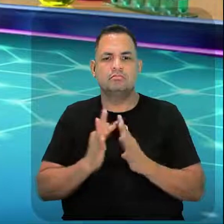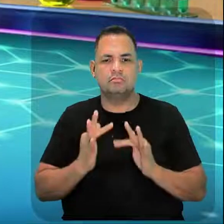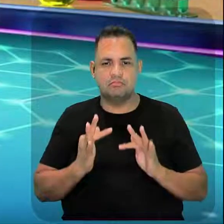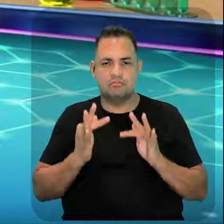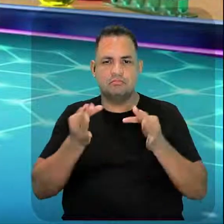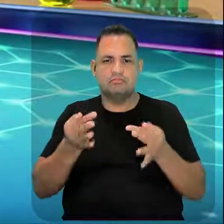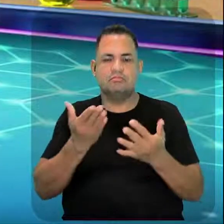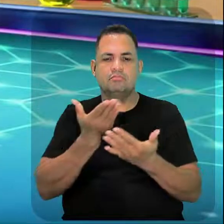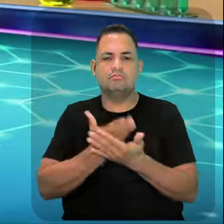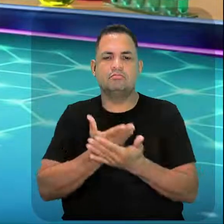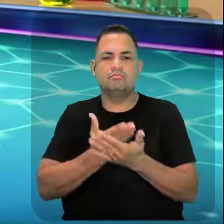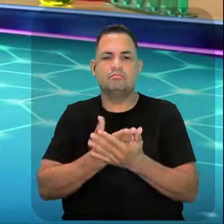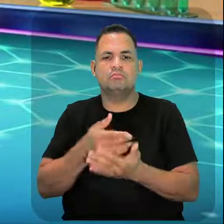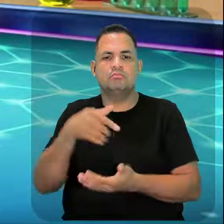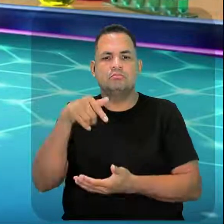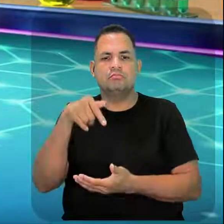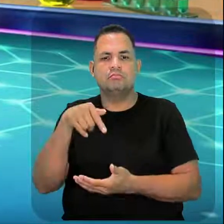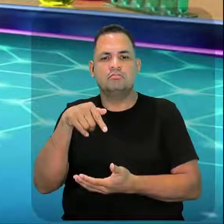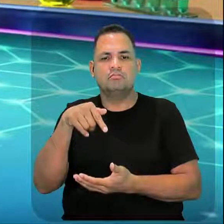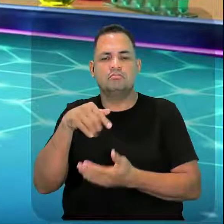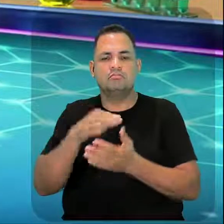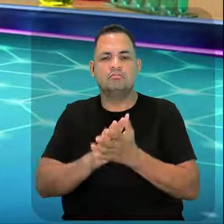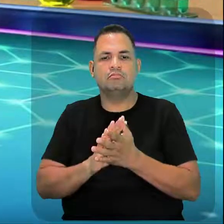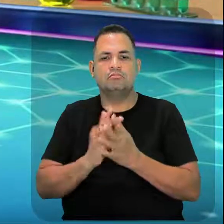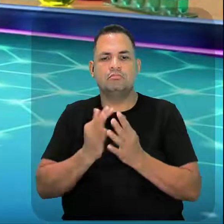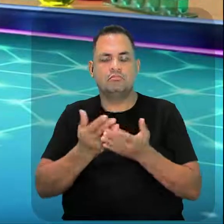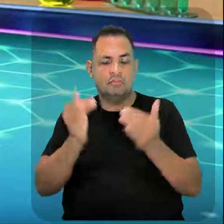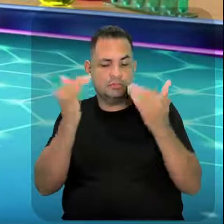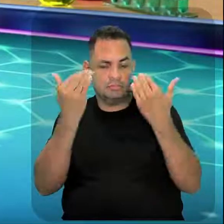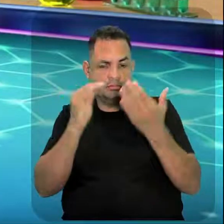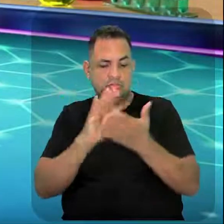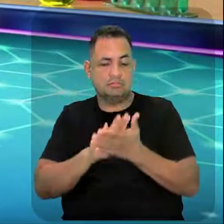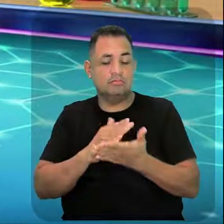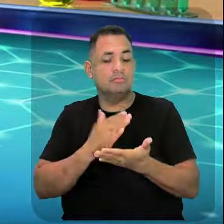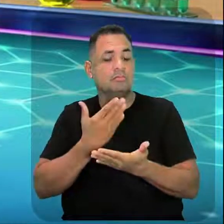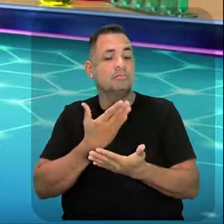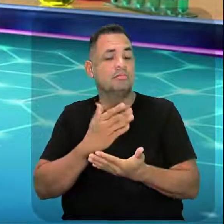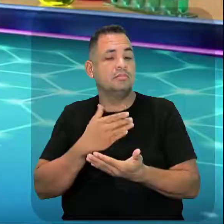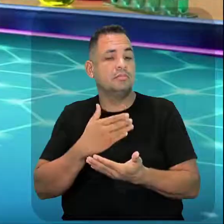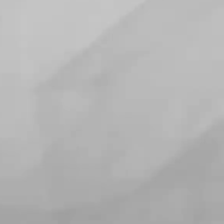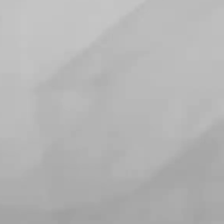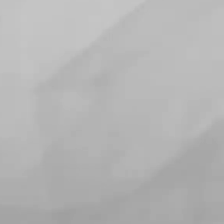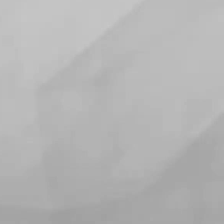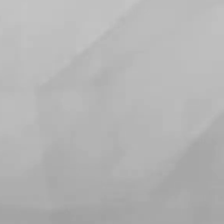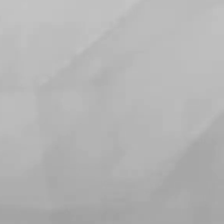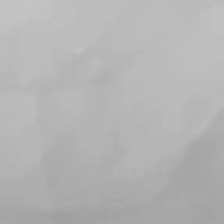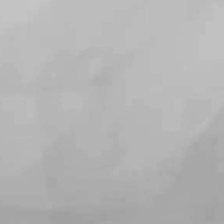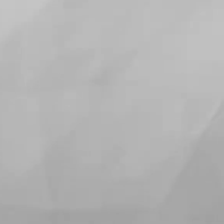encerra a nossa aula 7 e fique ligado que a gente tem mais aula pela frente.